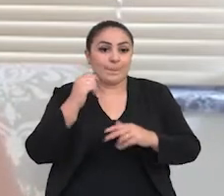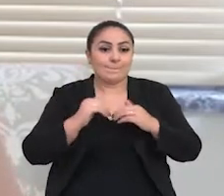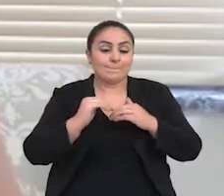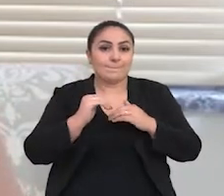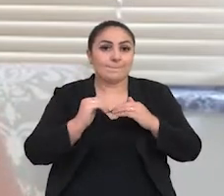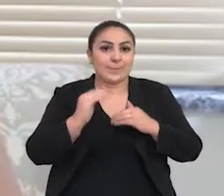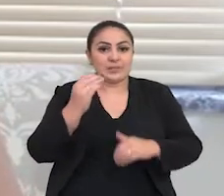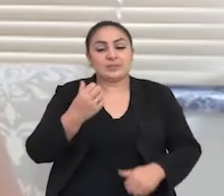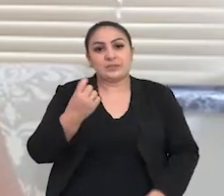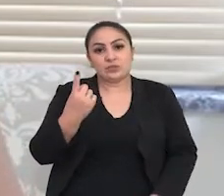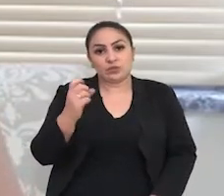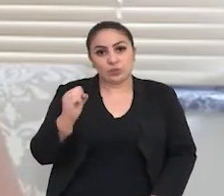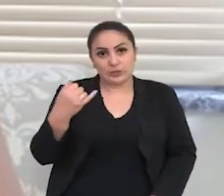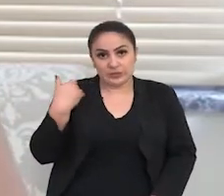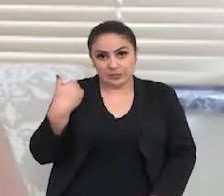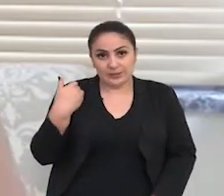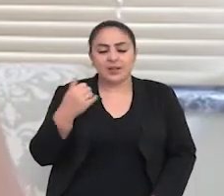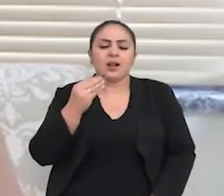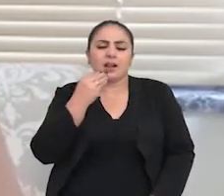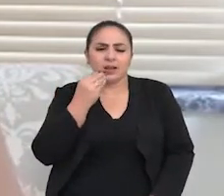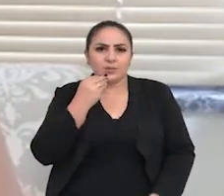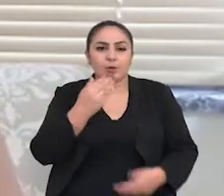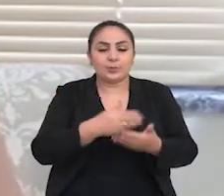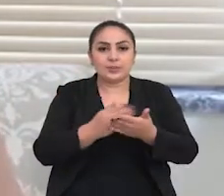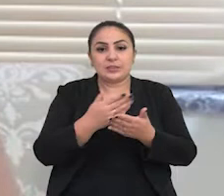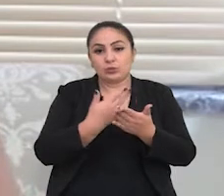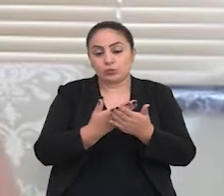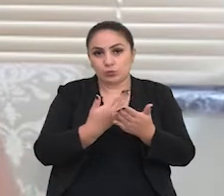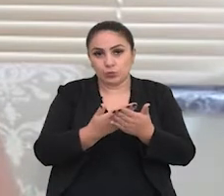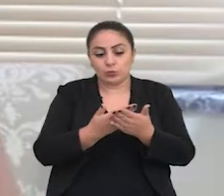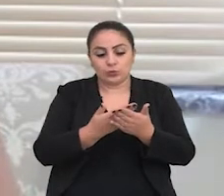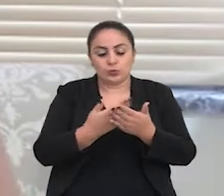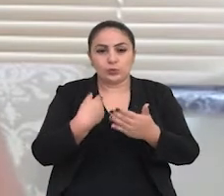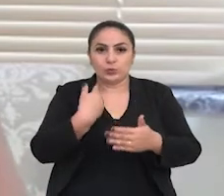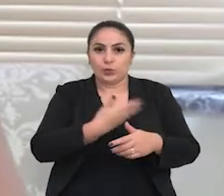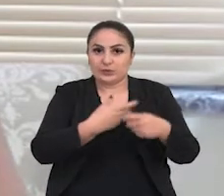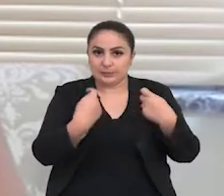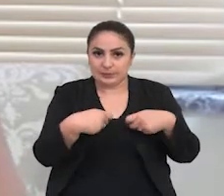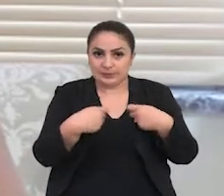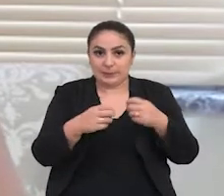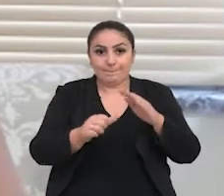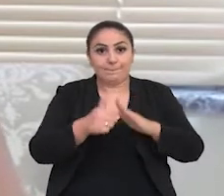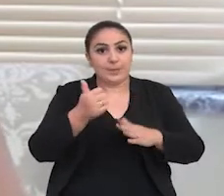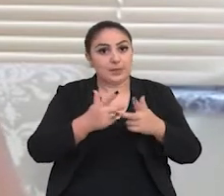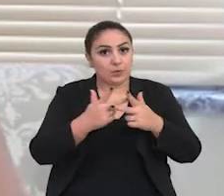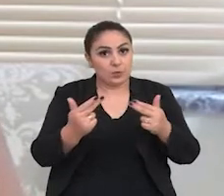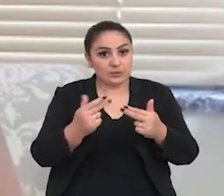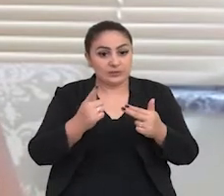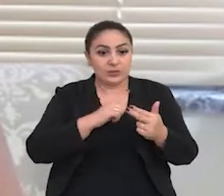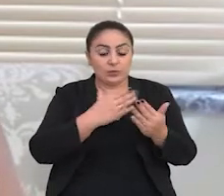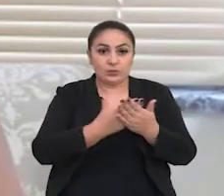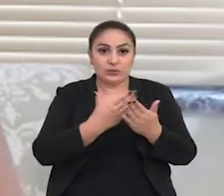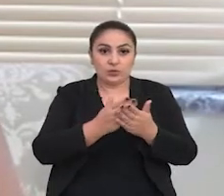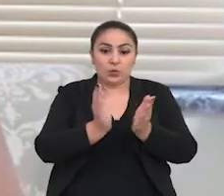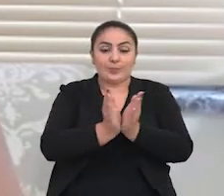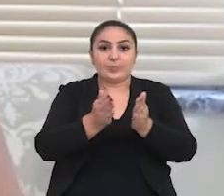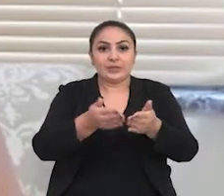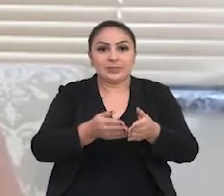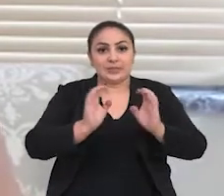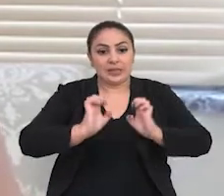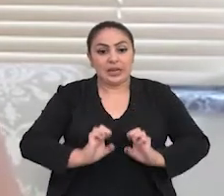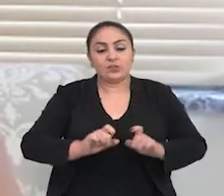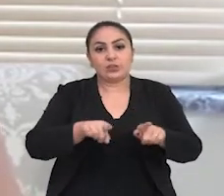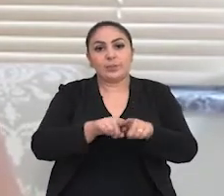Sul maiores de 18 anos. Claro que para iniciar esse estudo, né, nós precisamos primeiro passar pelo estudo